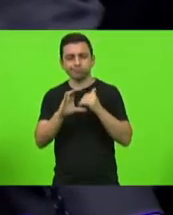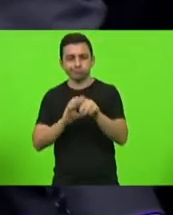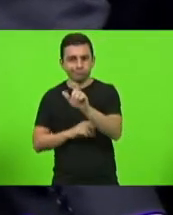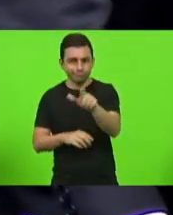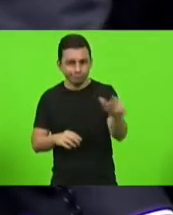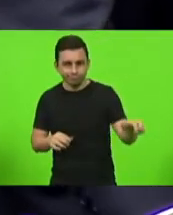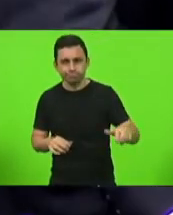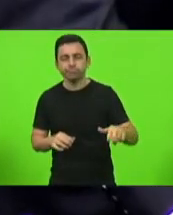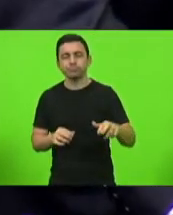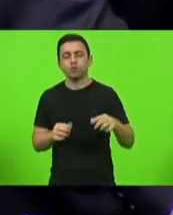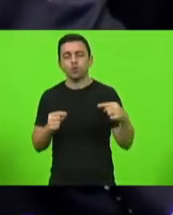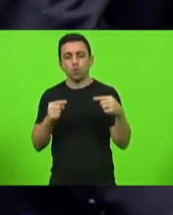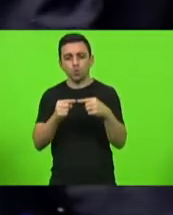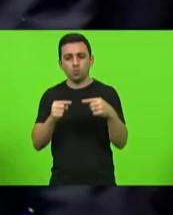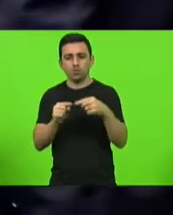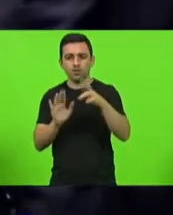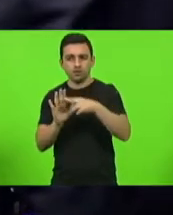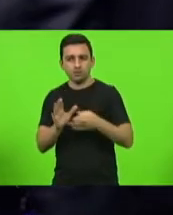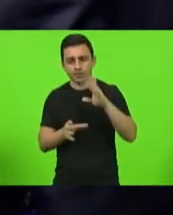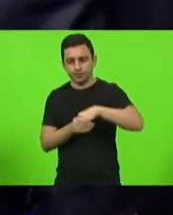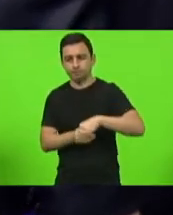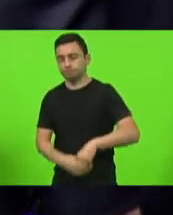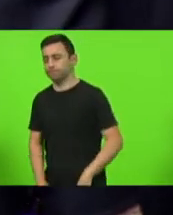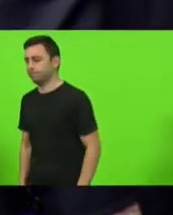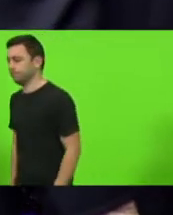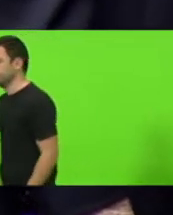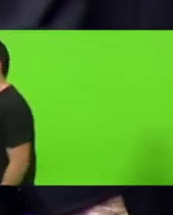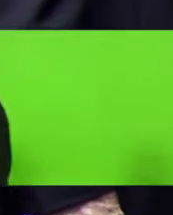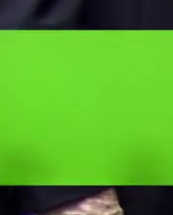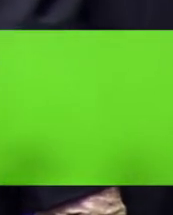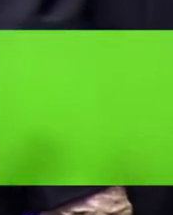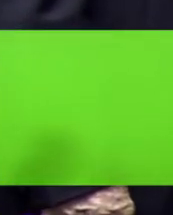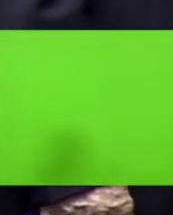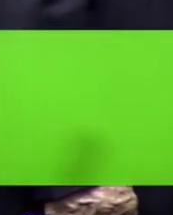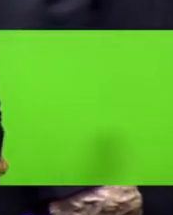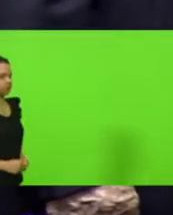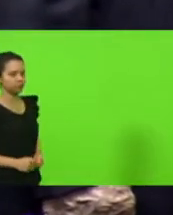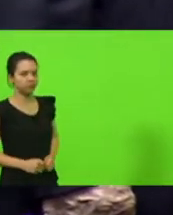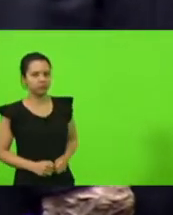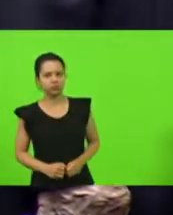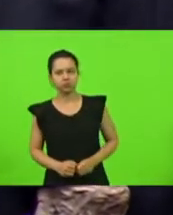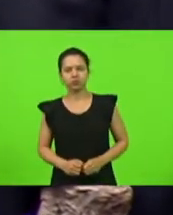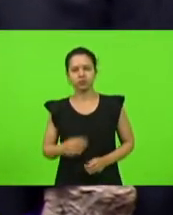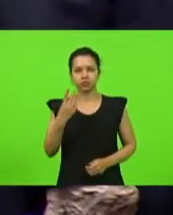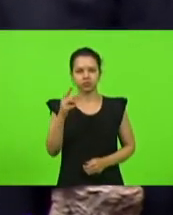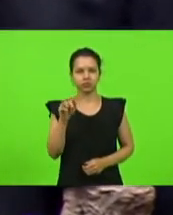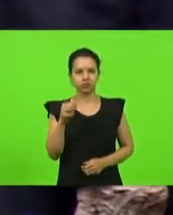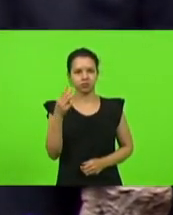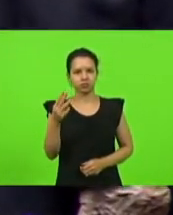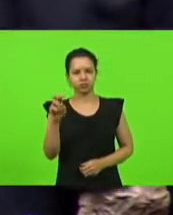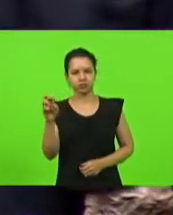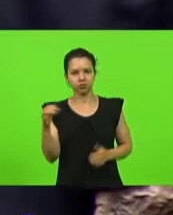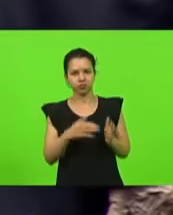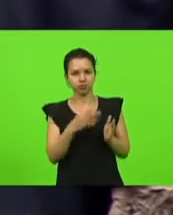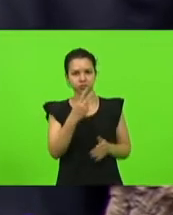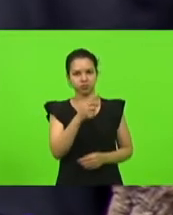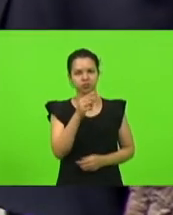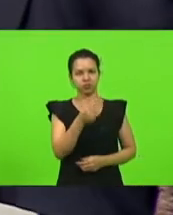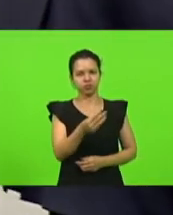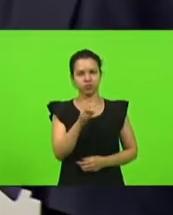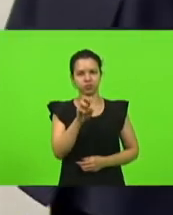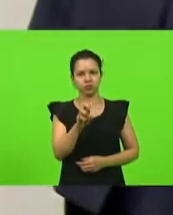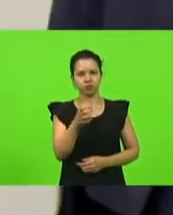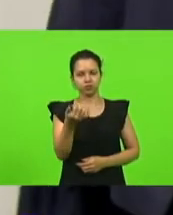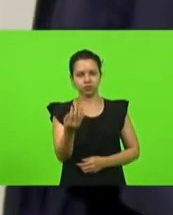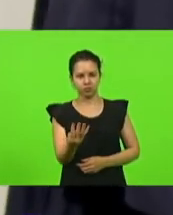conforme determina o regimento interno, as seguintes indicações. Indicações 2350 a 2364.